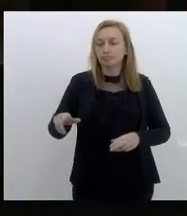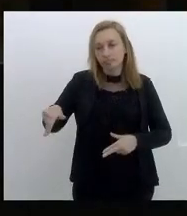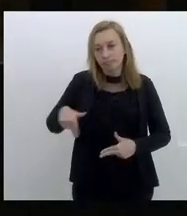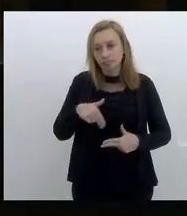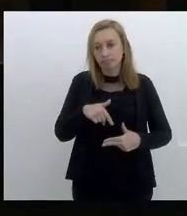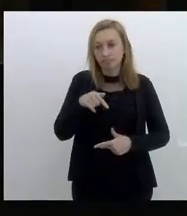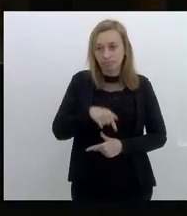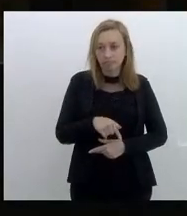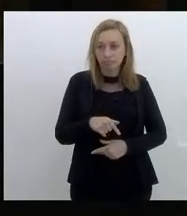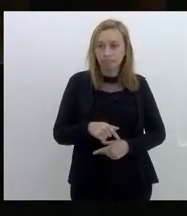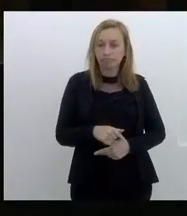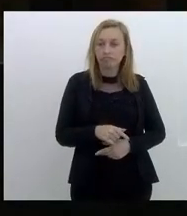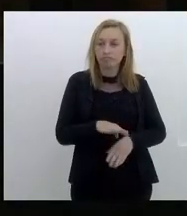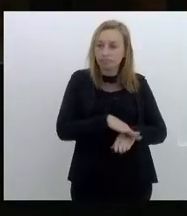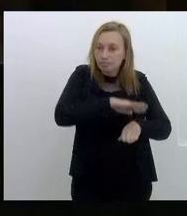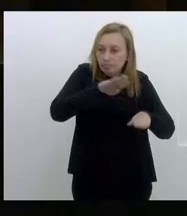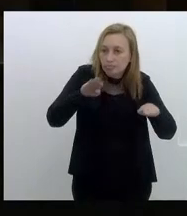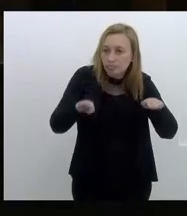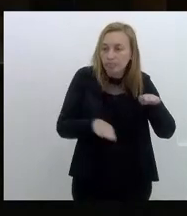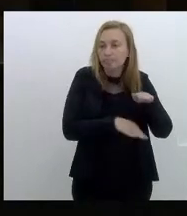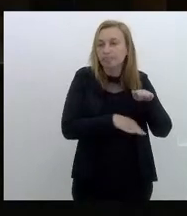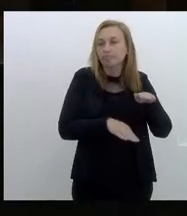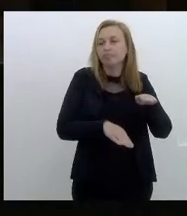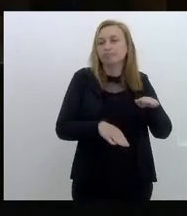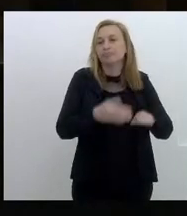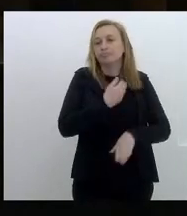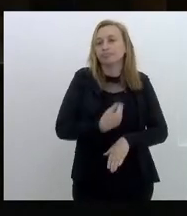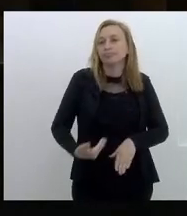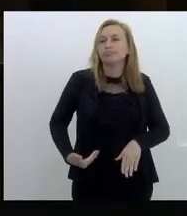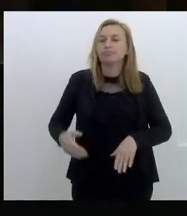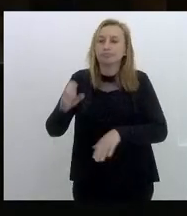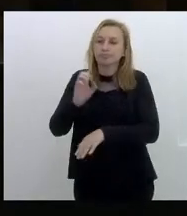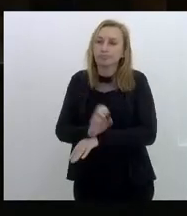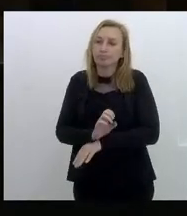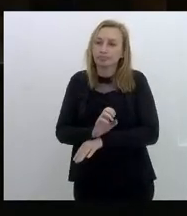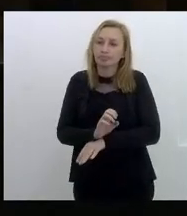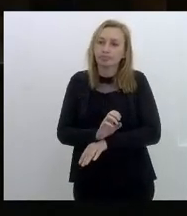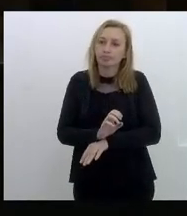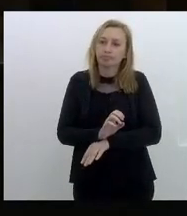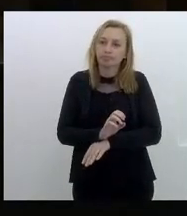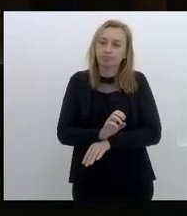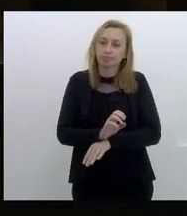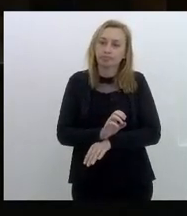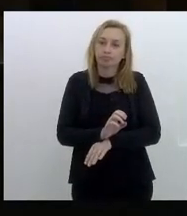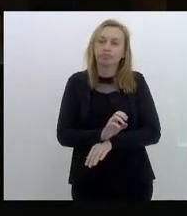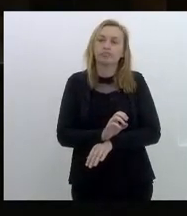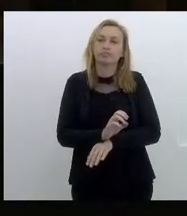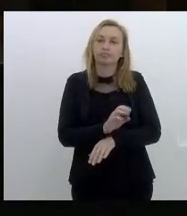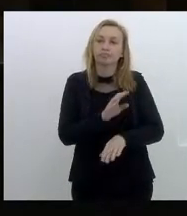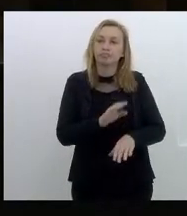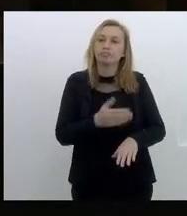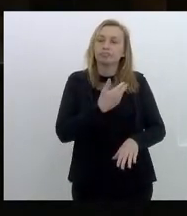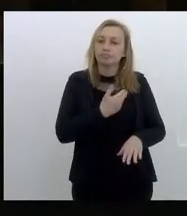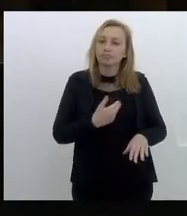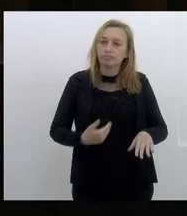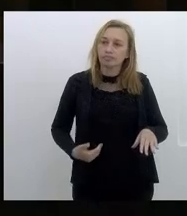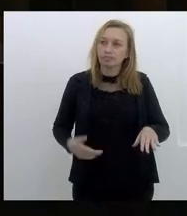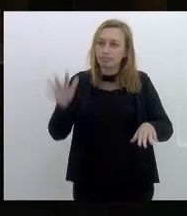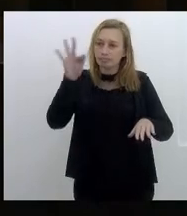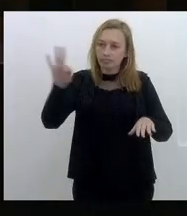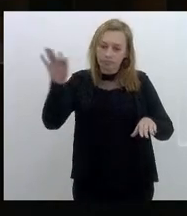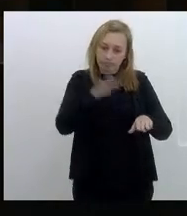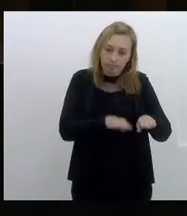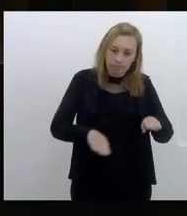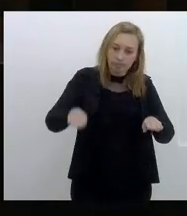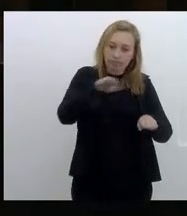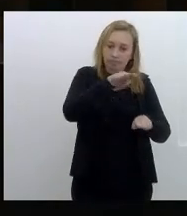conta da submissão do governo estadual ao governo federal obrigando ao regime de recuperação fiscal